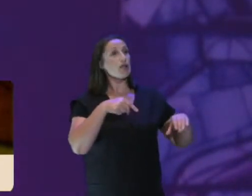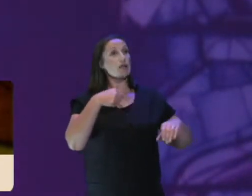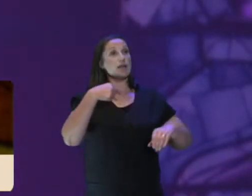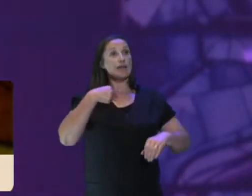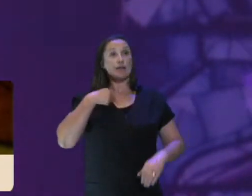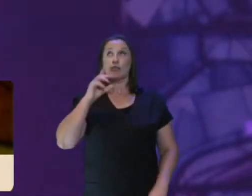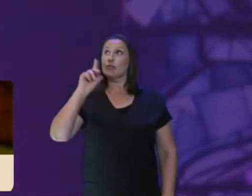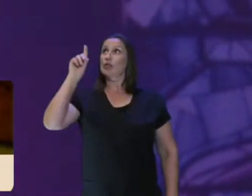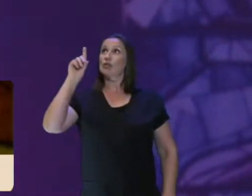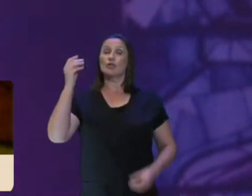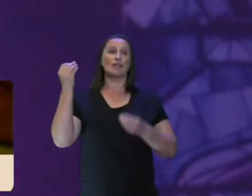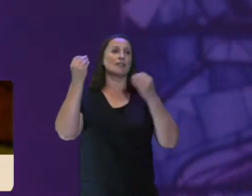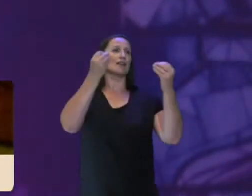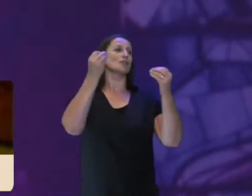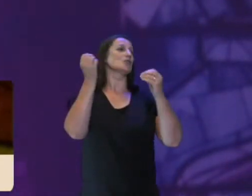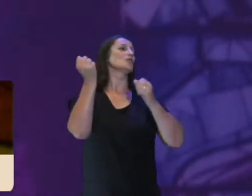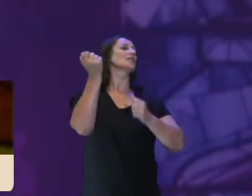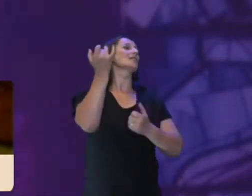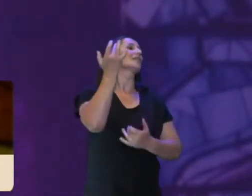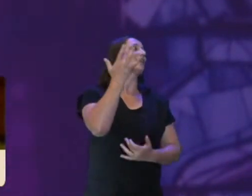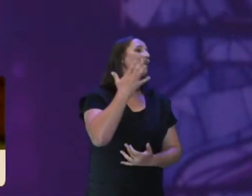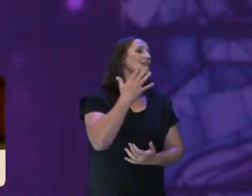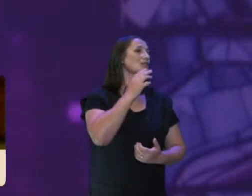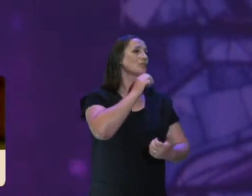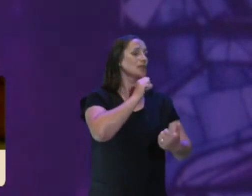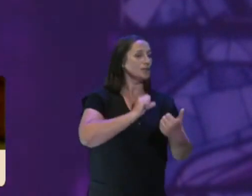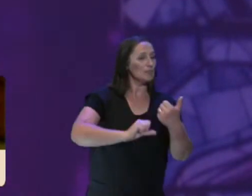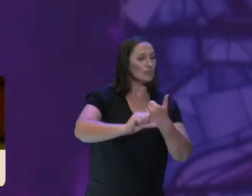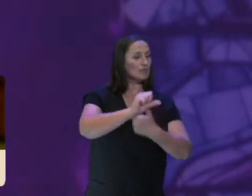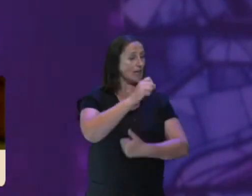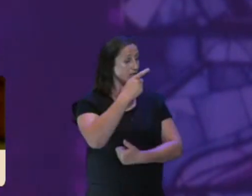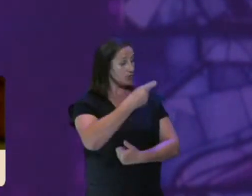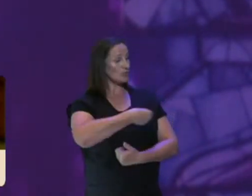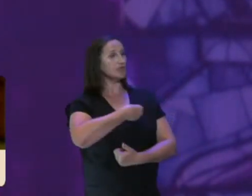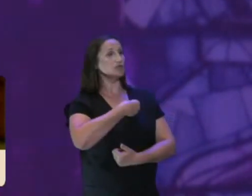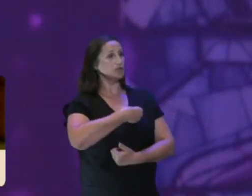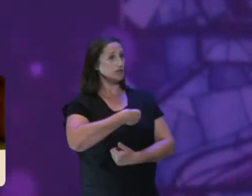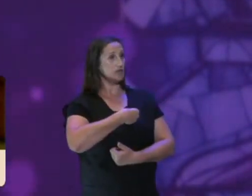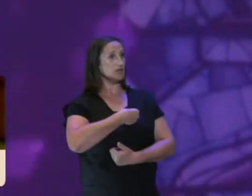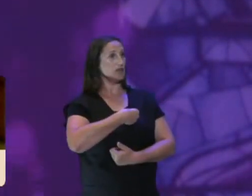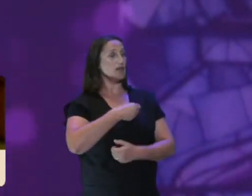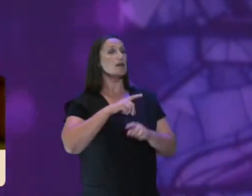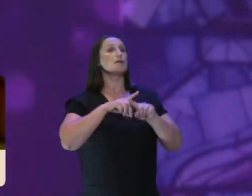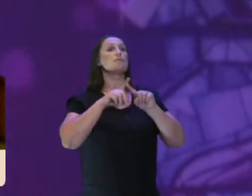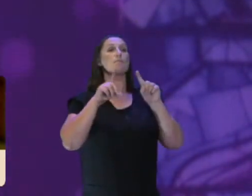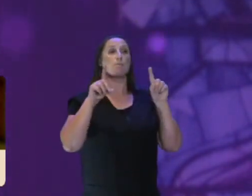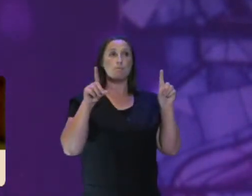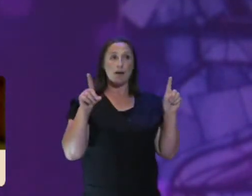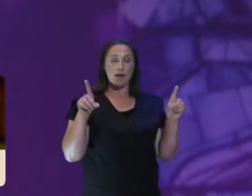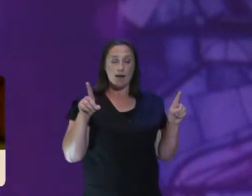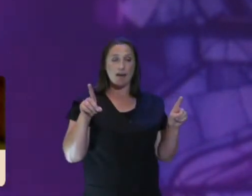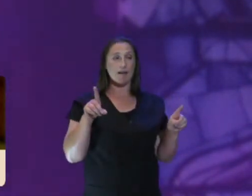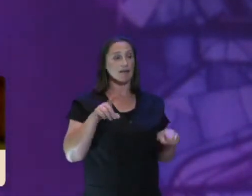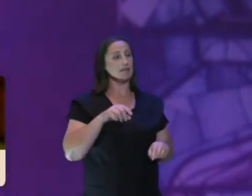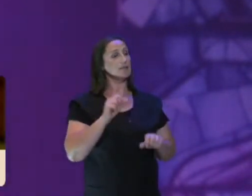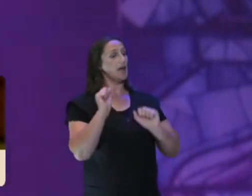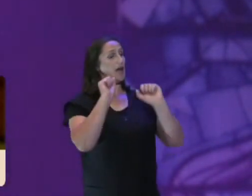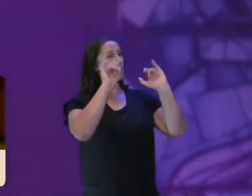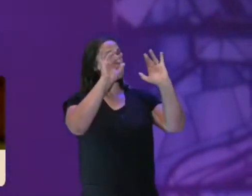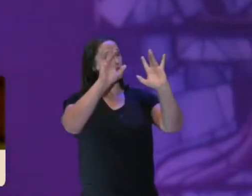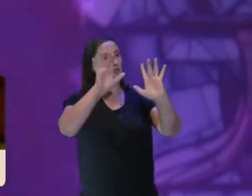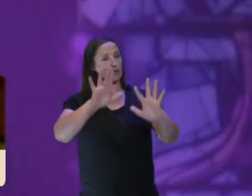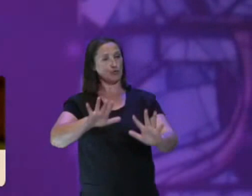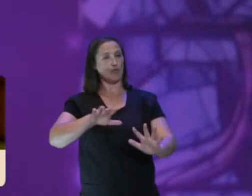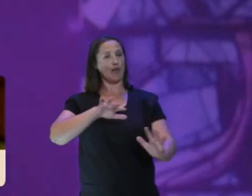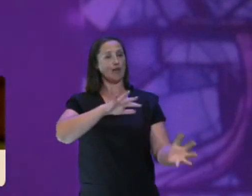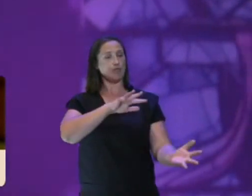dando graça, para mudar não só a sua vida, mas ser uma grande bênção neste